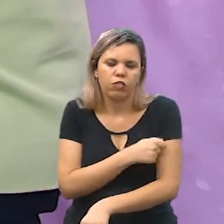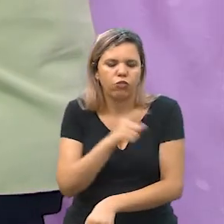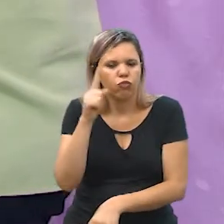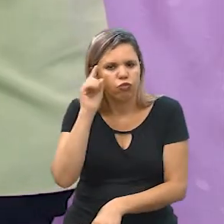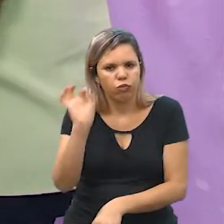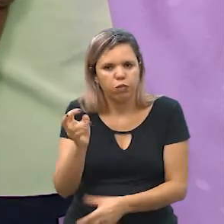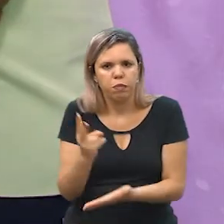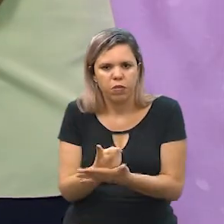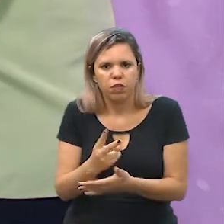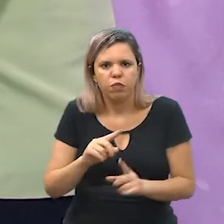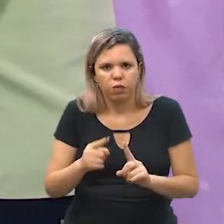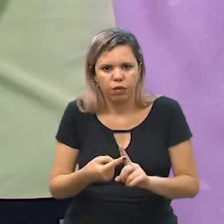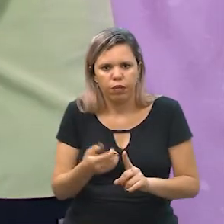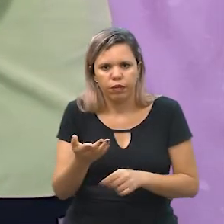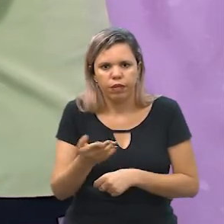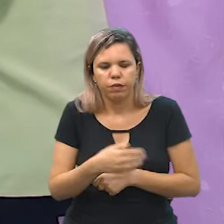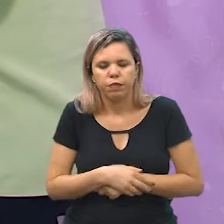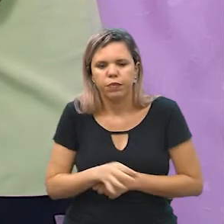mesmo grávida.